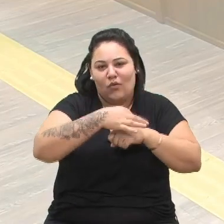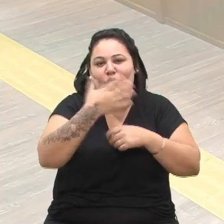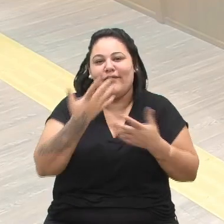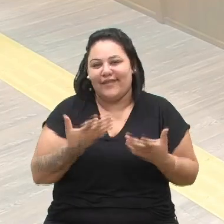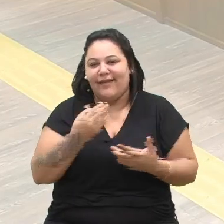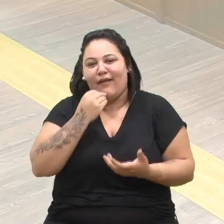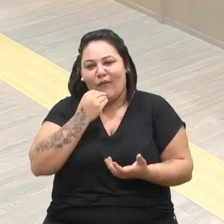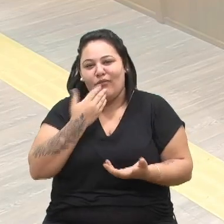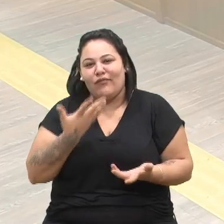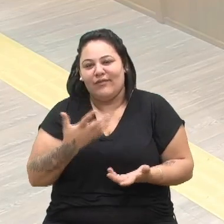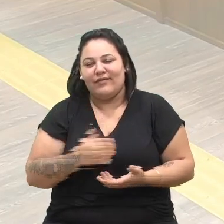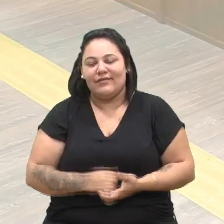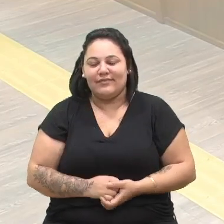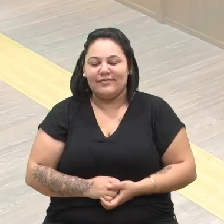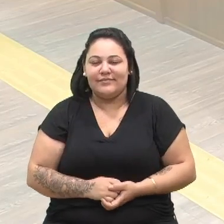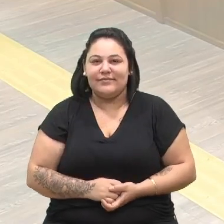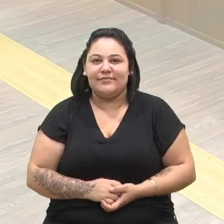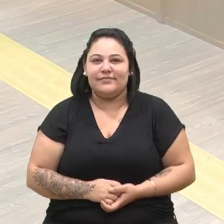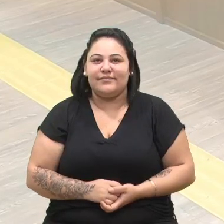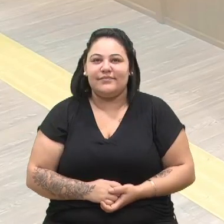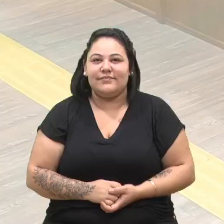Desculpa, gente. Eu quero